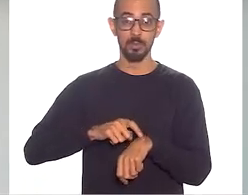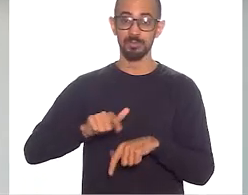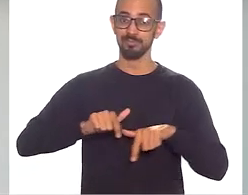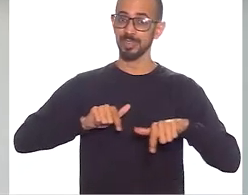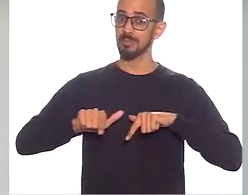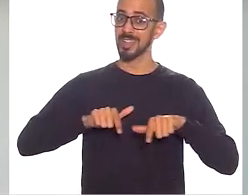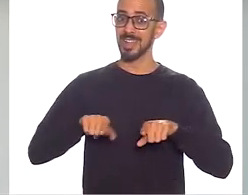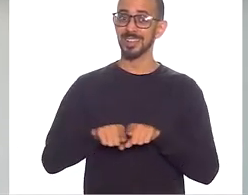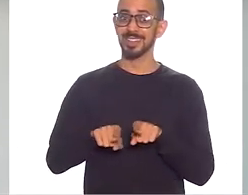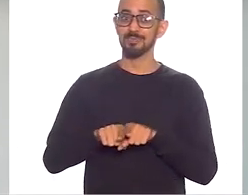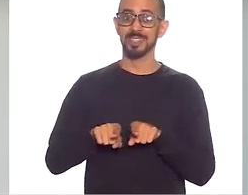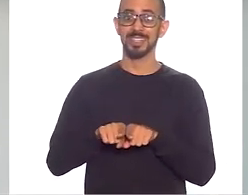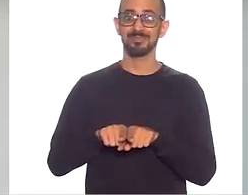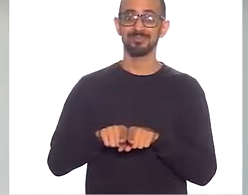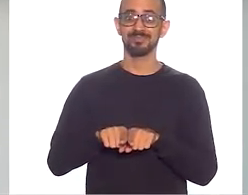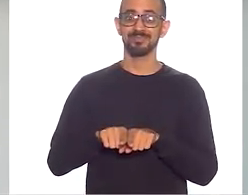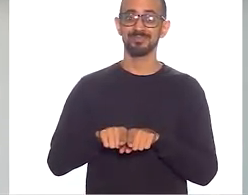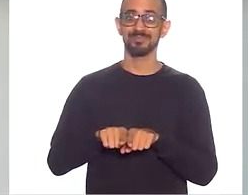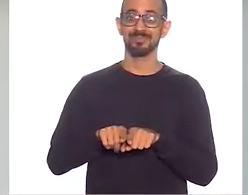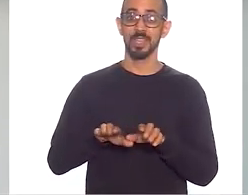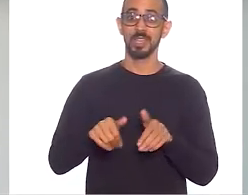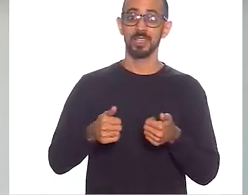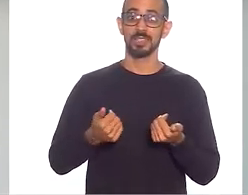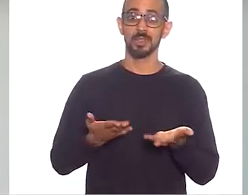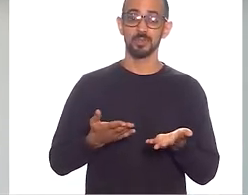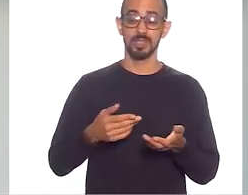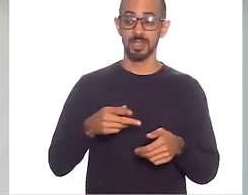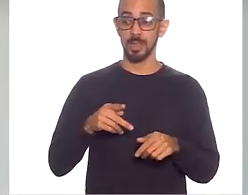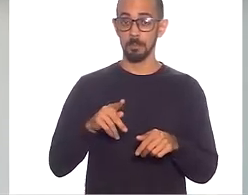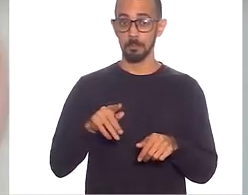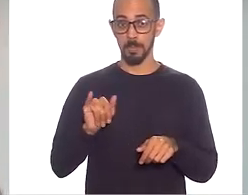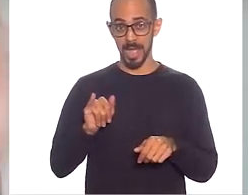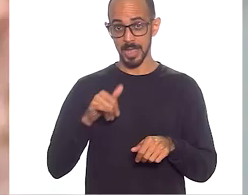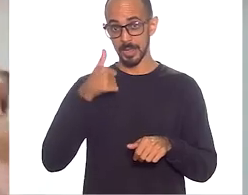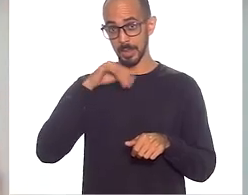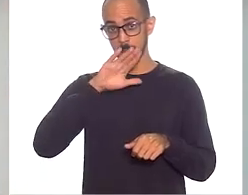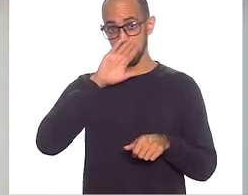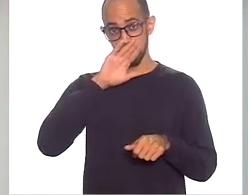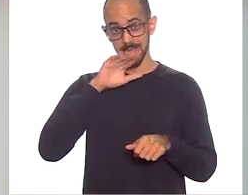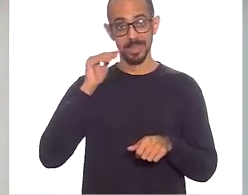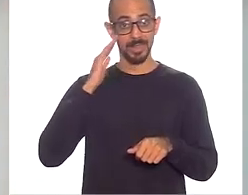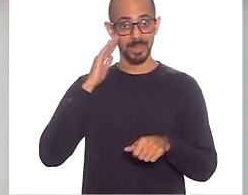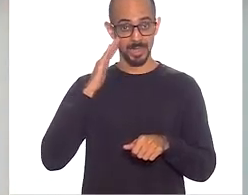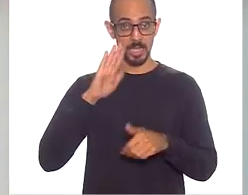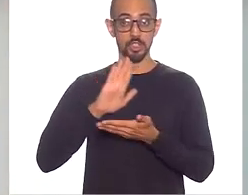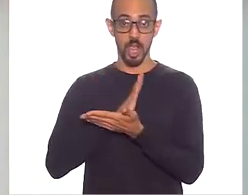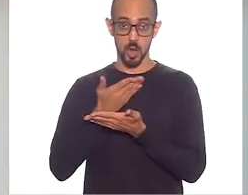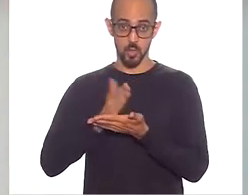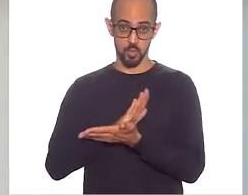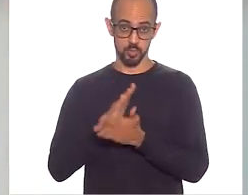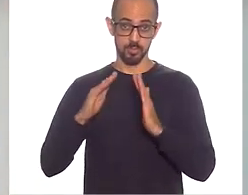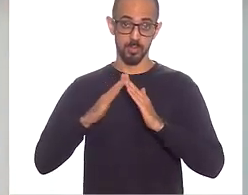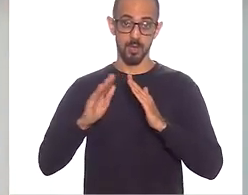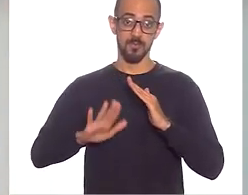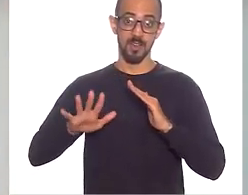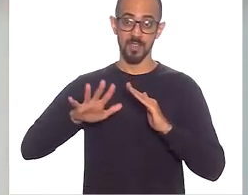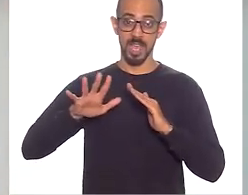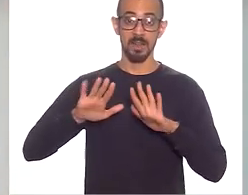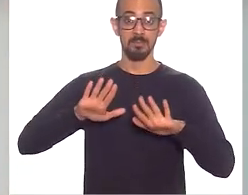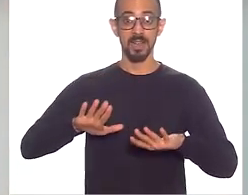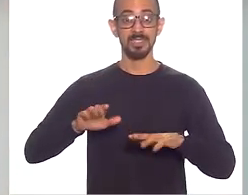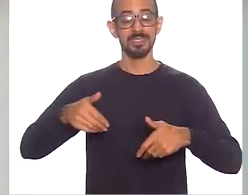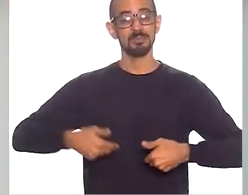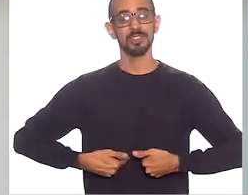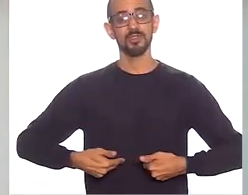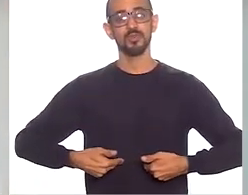muito necessitada. Então, por mais até que você tenha pais e mães de comunidade que entendam a importância da escola,